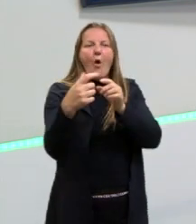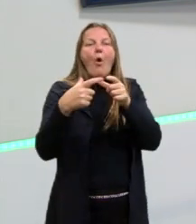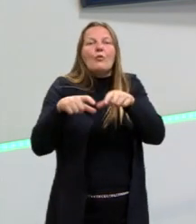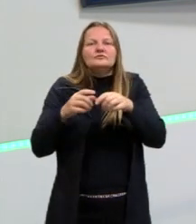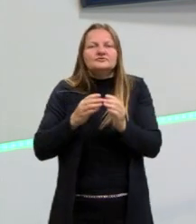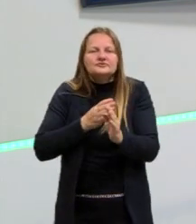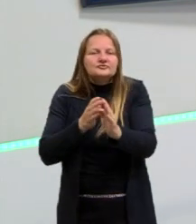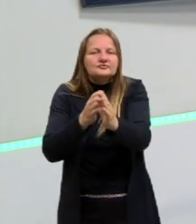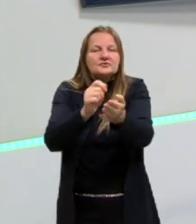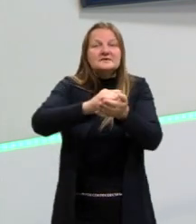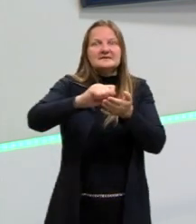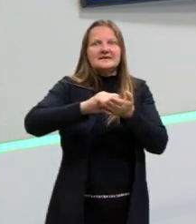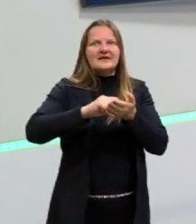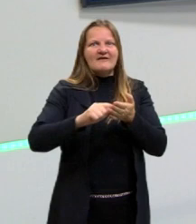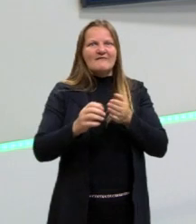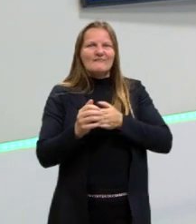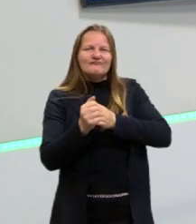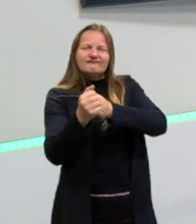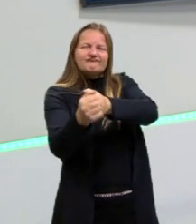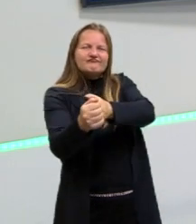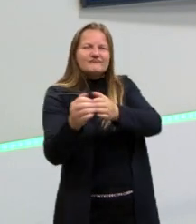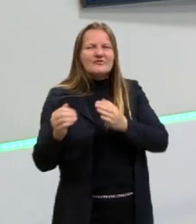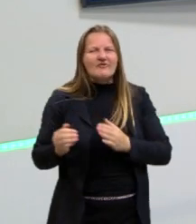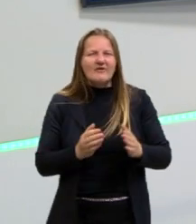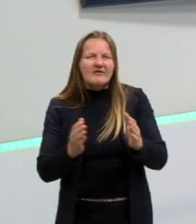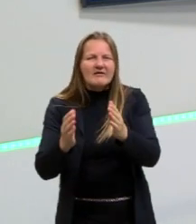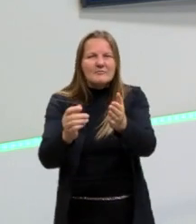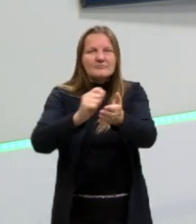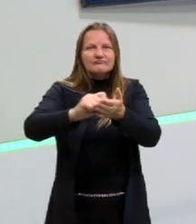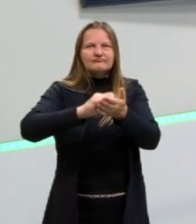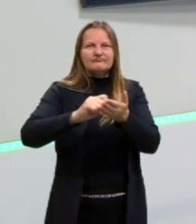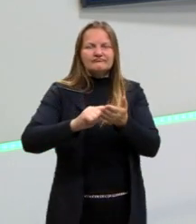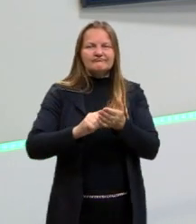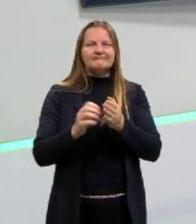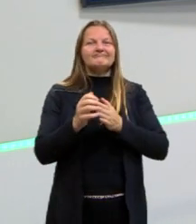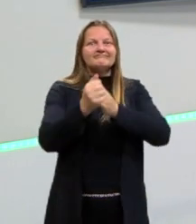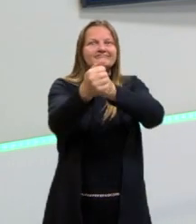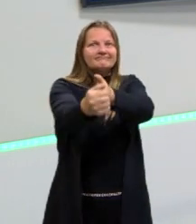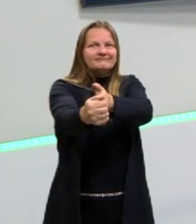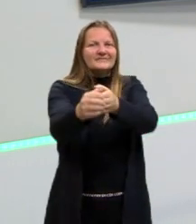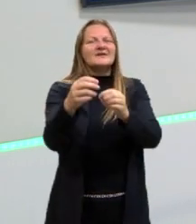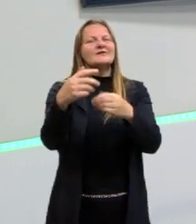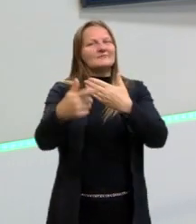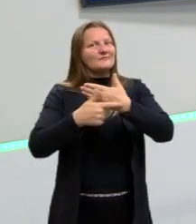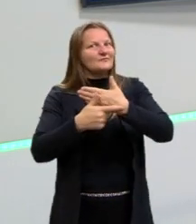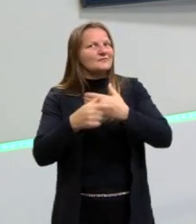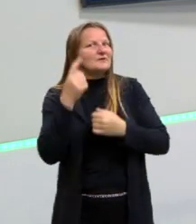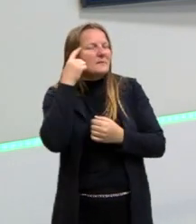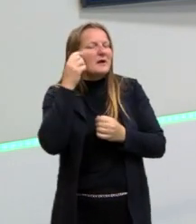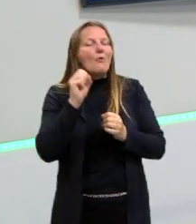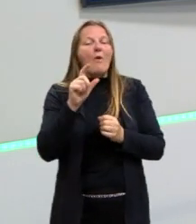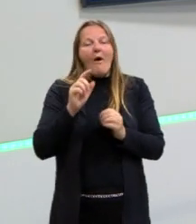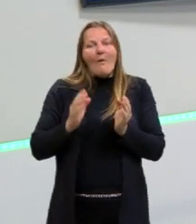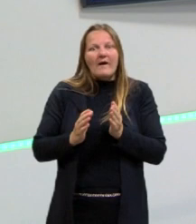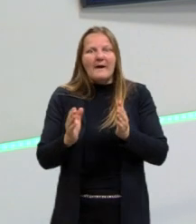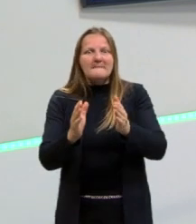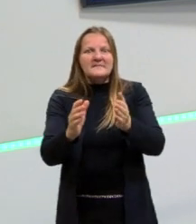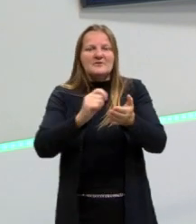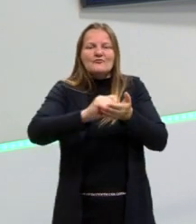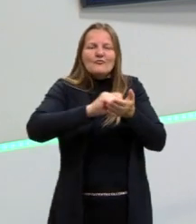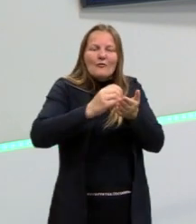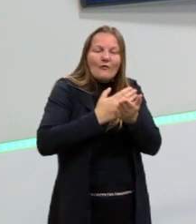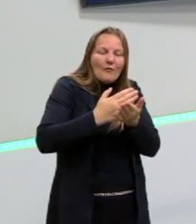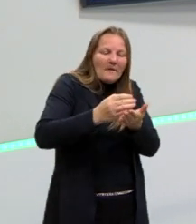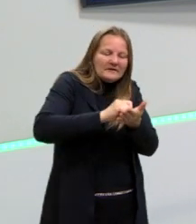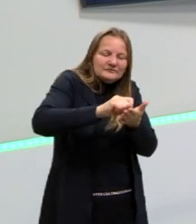direção para onde nós temos que ir. E através dessa direção, a gente consegue saber que caminho trilhar para escrever a